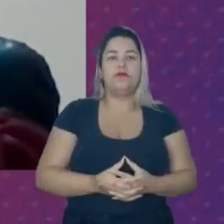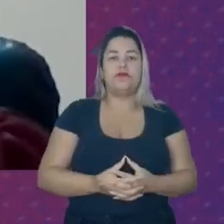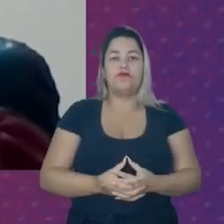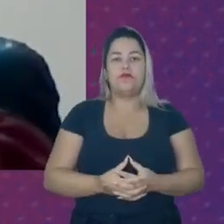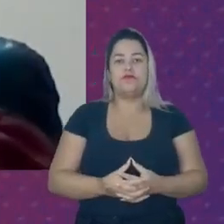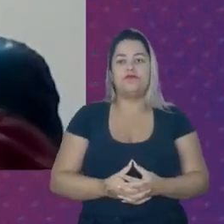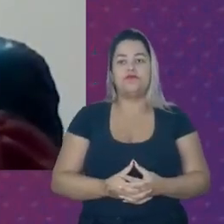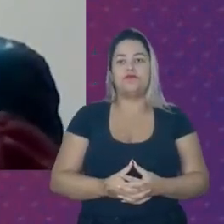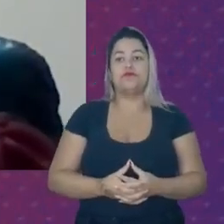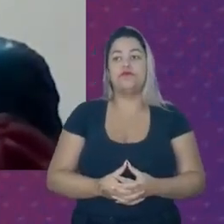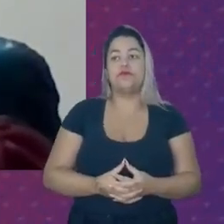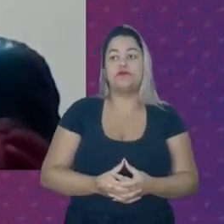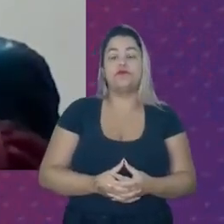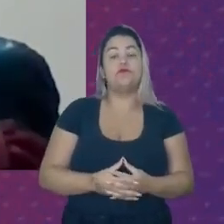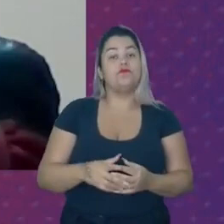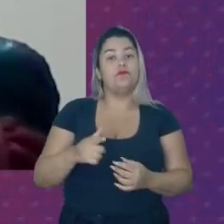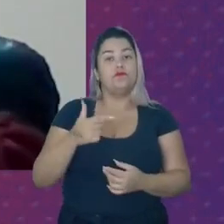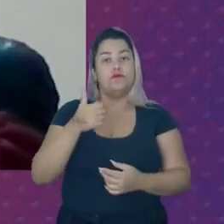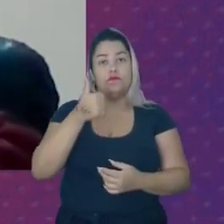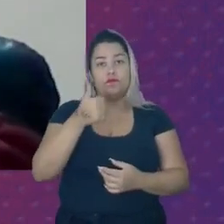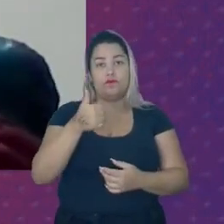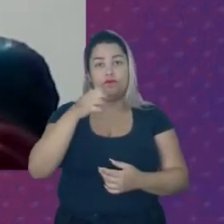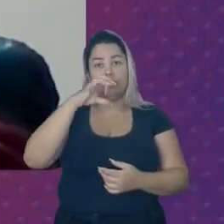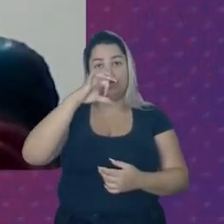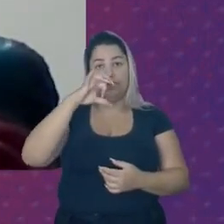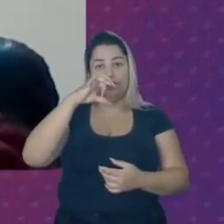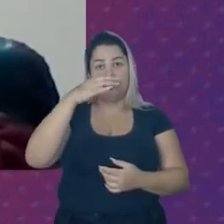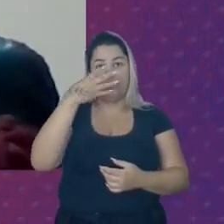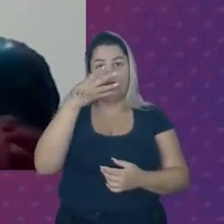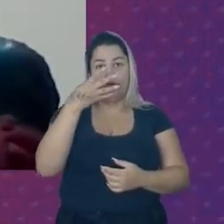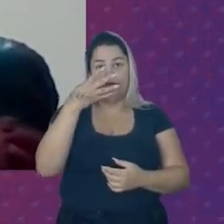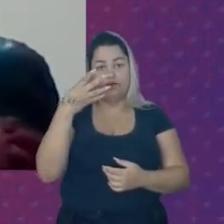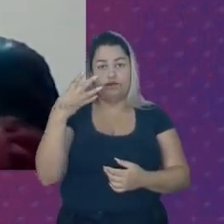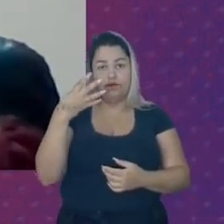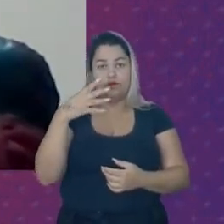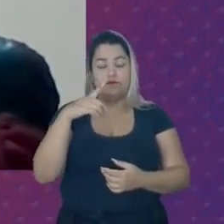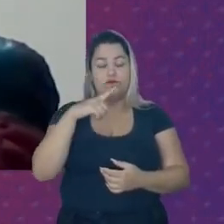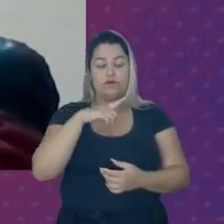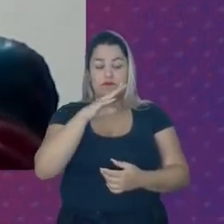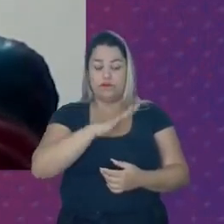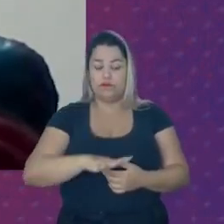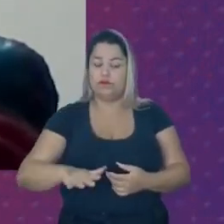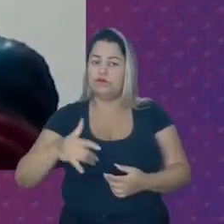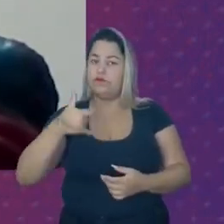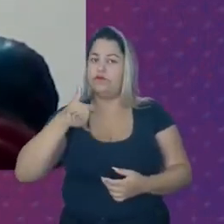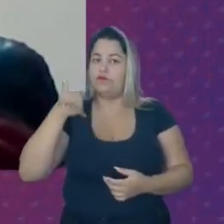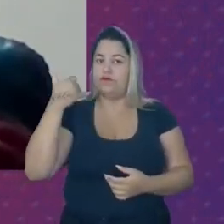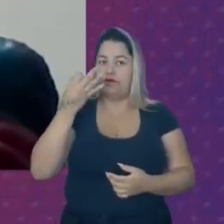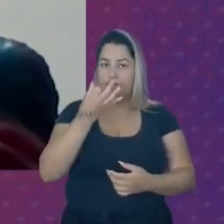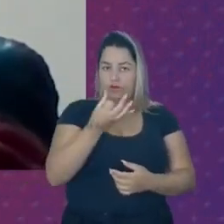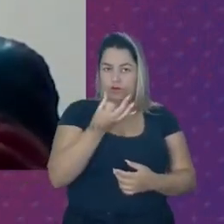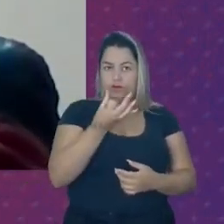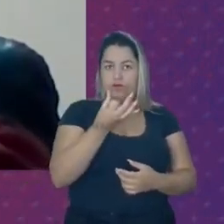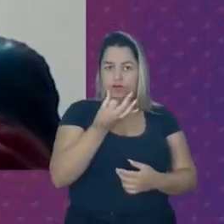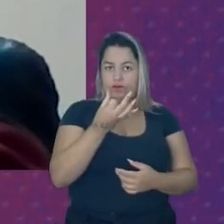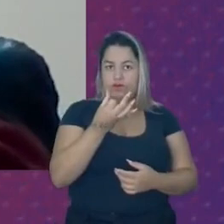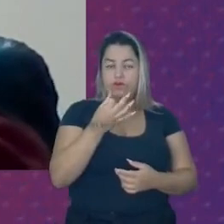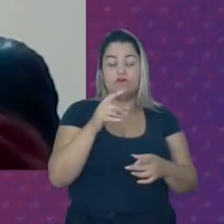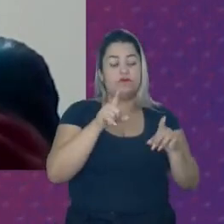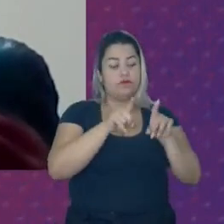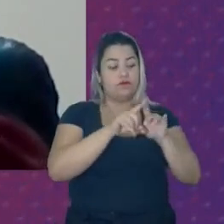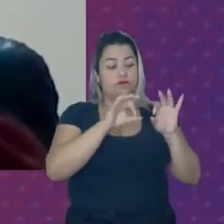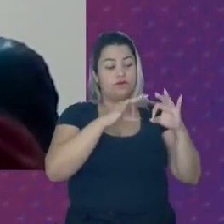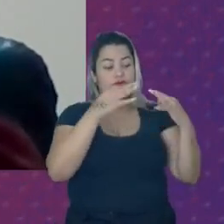Família. Destas, nós temos 1.094 que possuem crianças de até 6 anos em sua composição